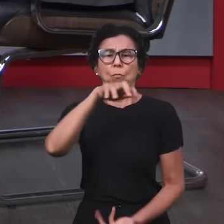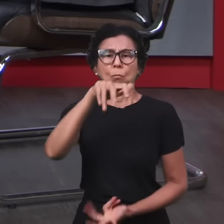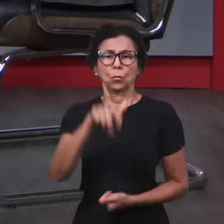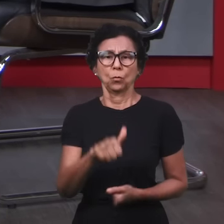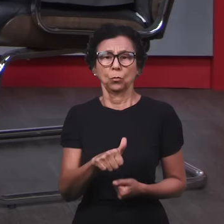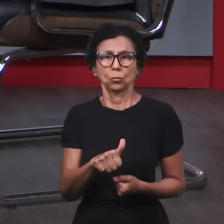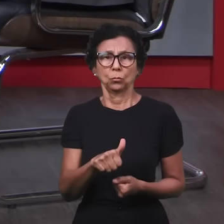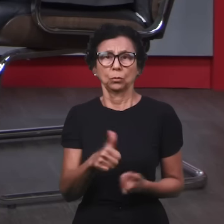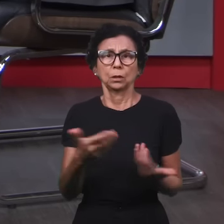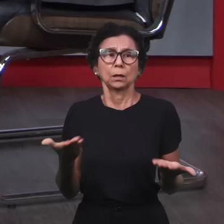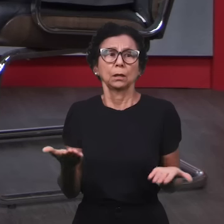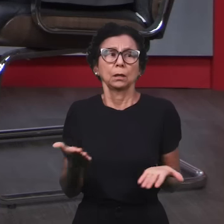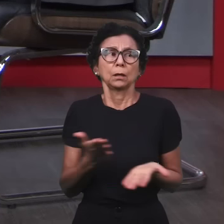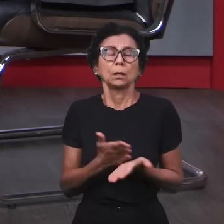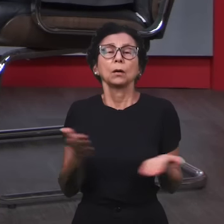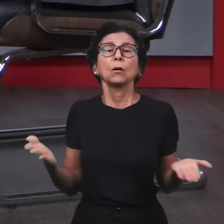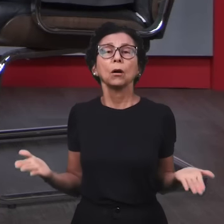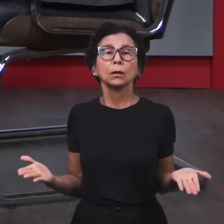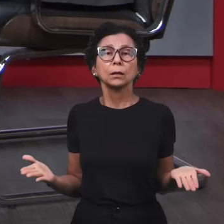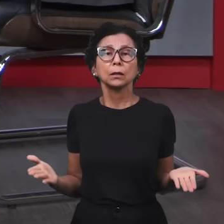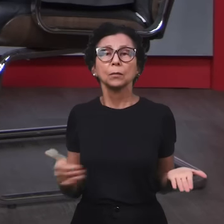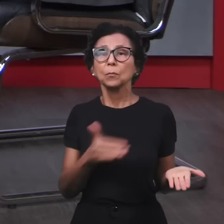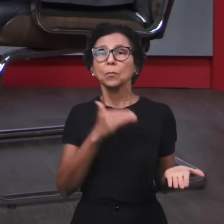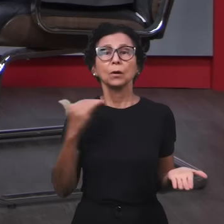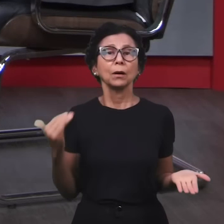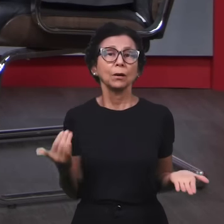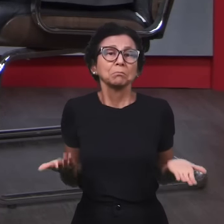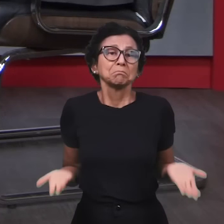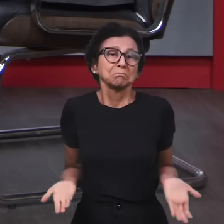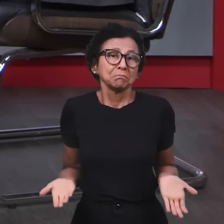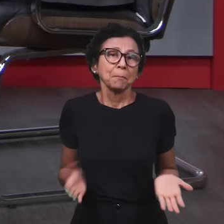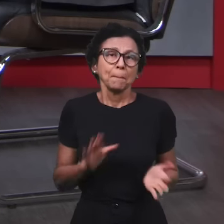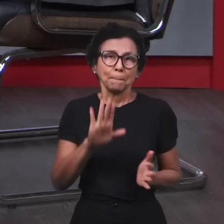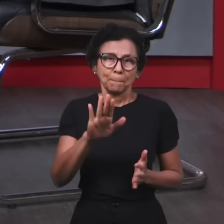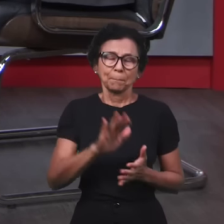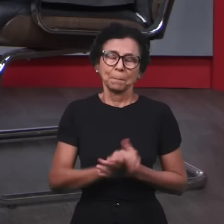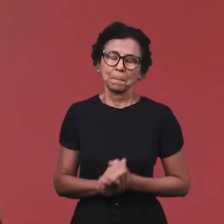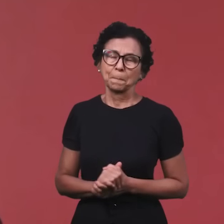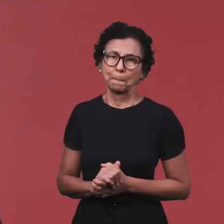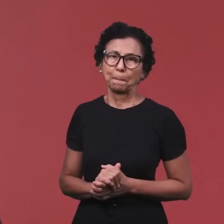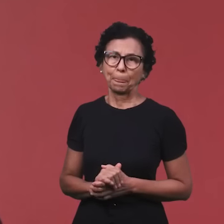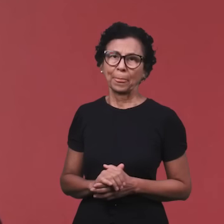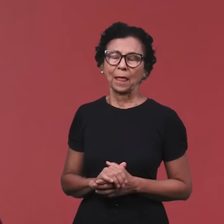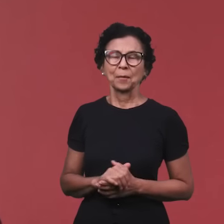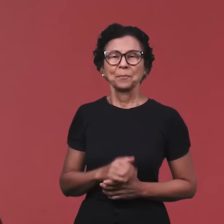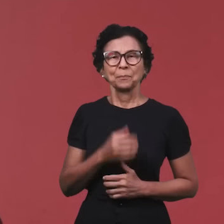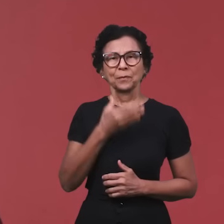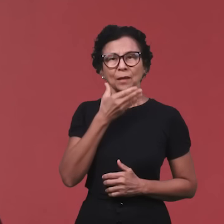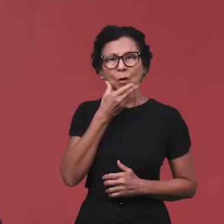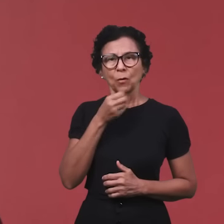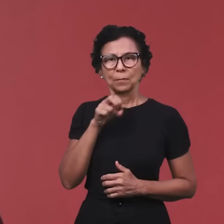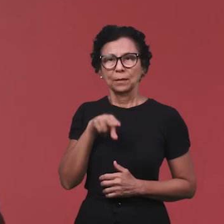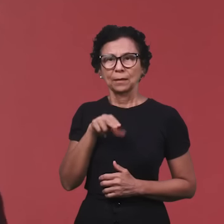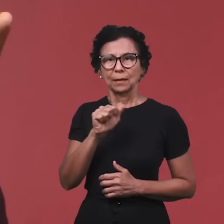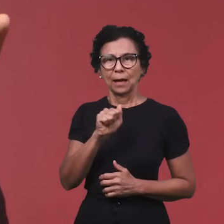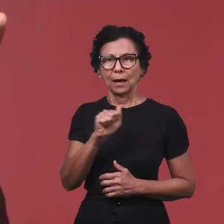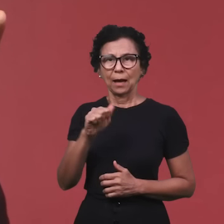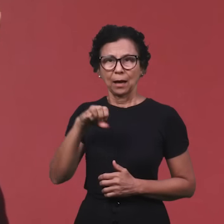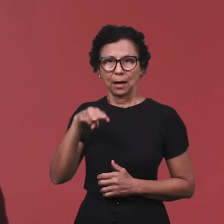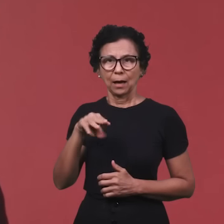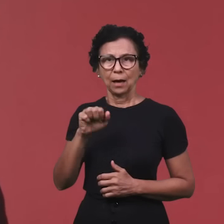aconteceu. Mas acontece que ele tinha na sua casa uma menina. Às vezes, olha só, uma menina, o que aconteceu com essa